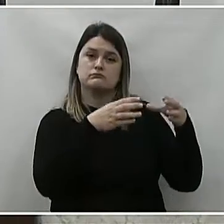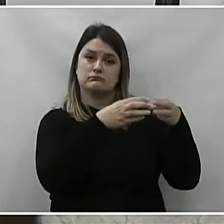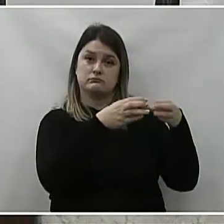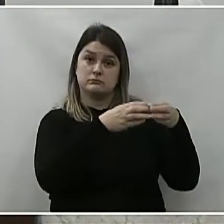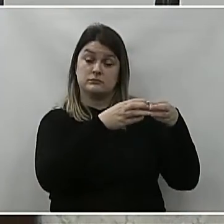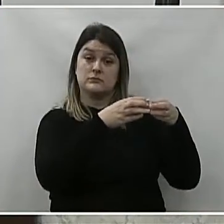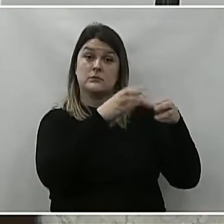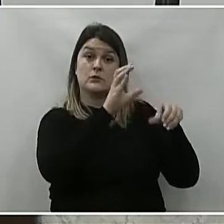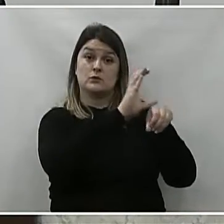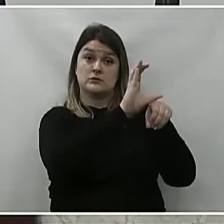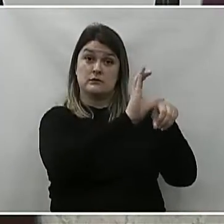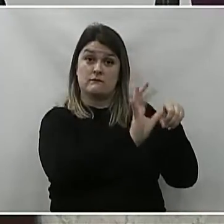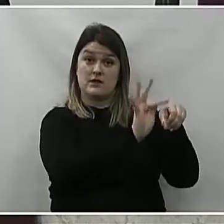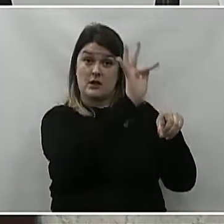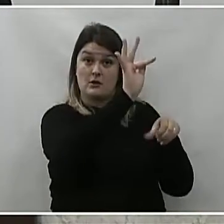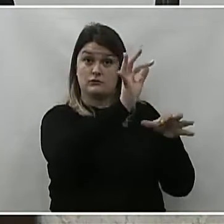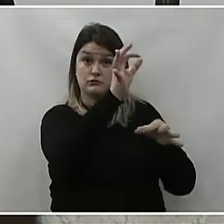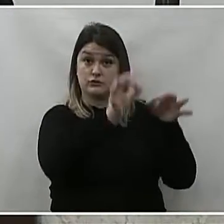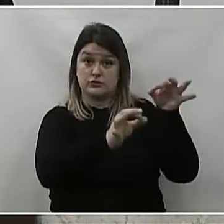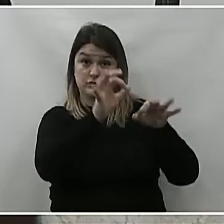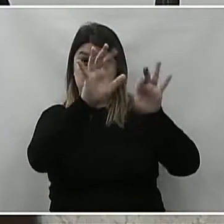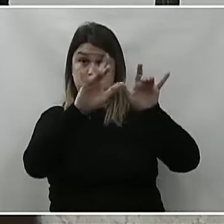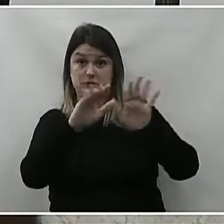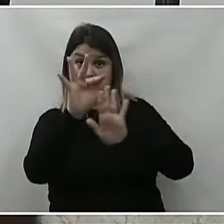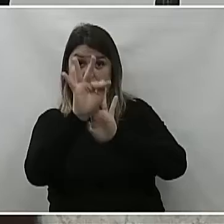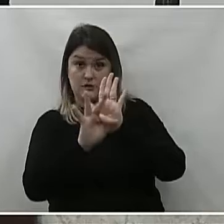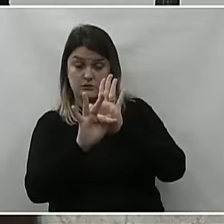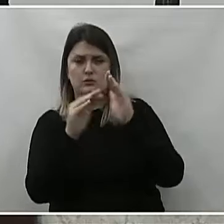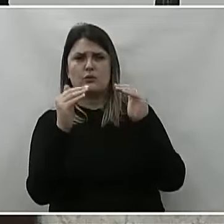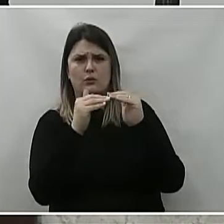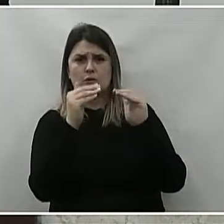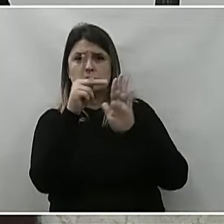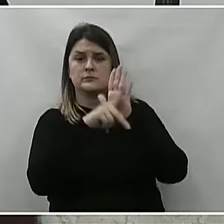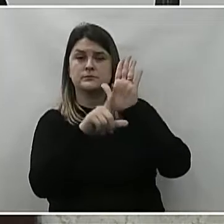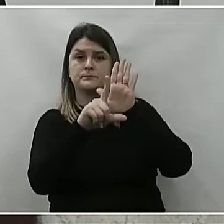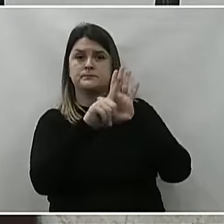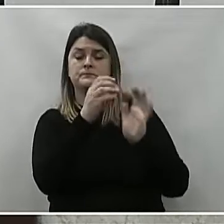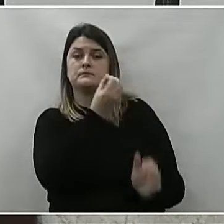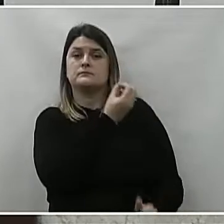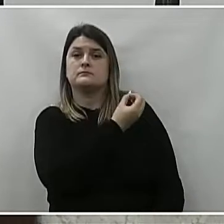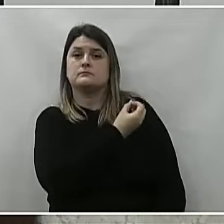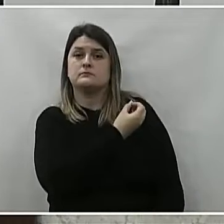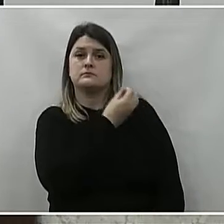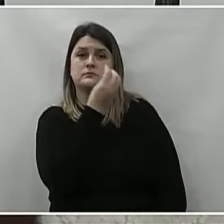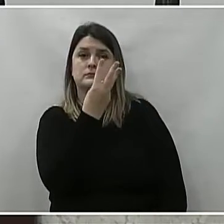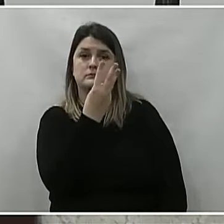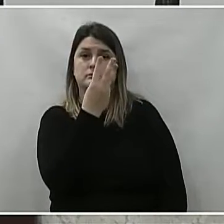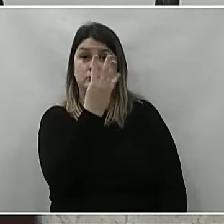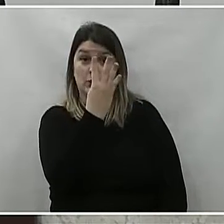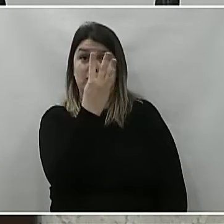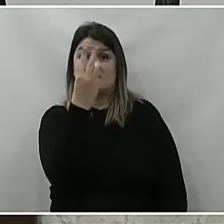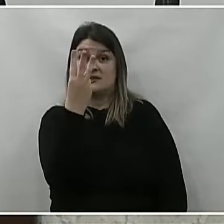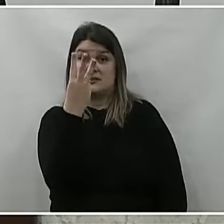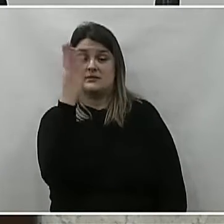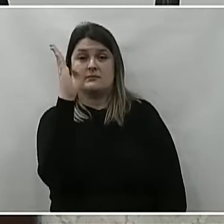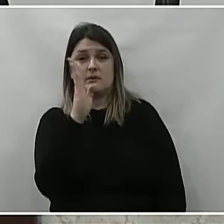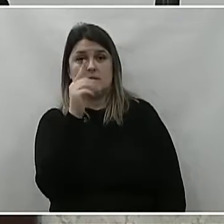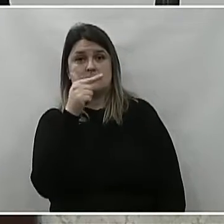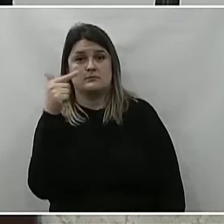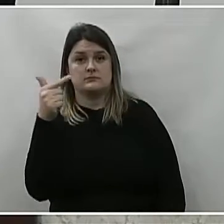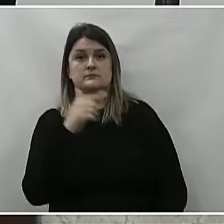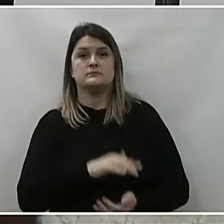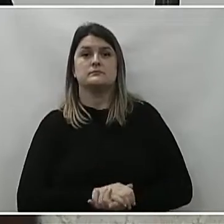fundamentado da Comissão de Constituição, Justiça e Redação Final. Favorável ao projeto de lei ordinária, de número 43